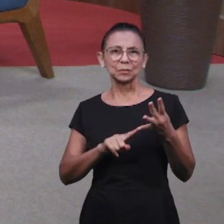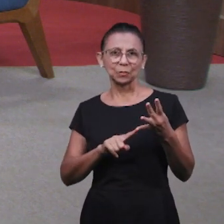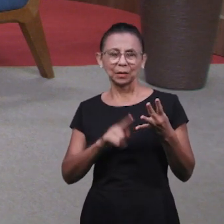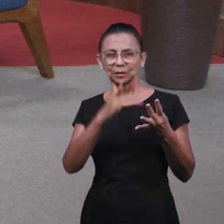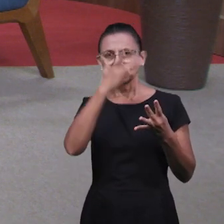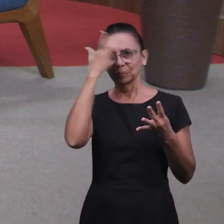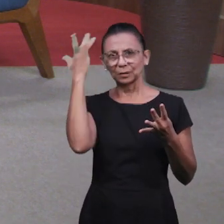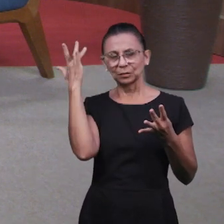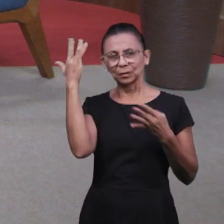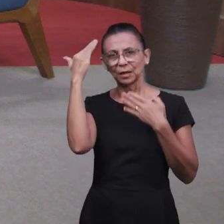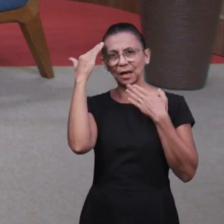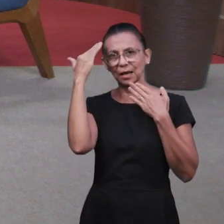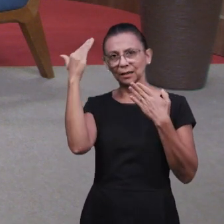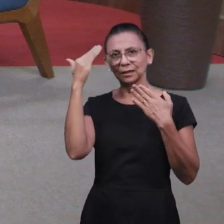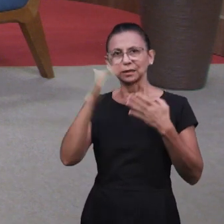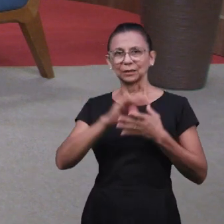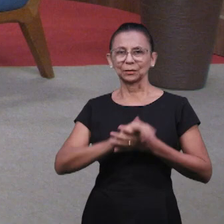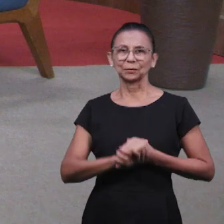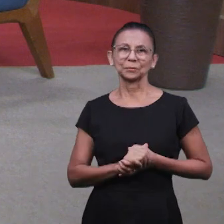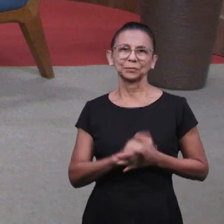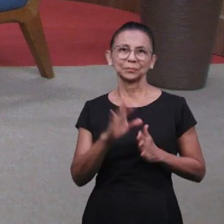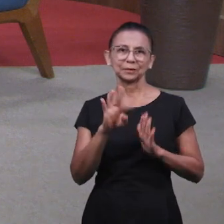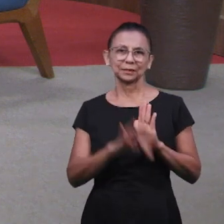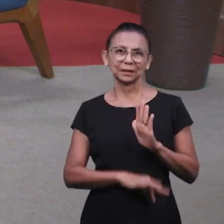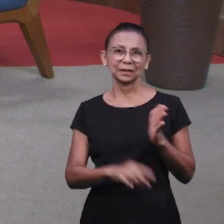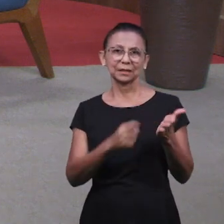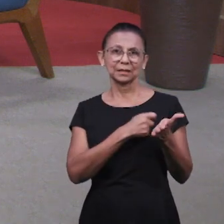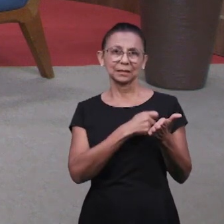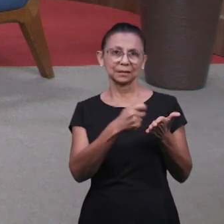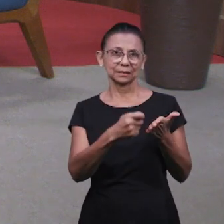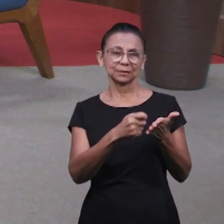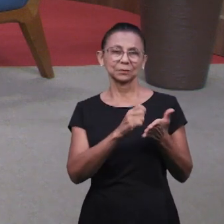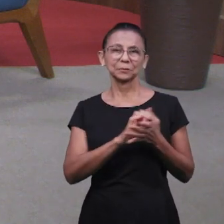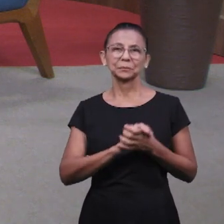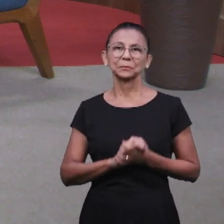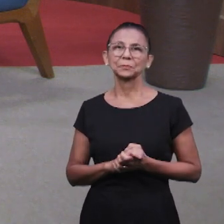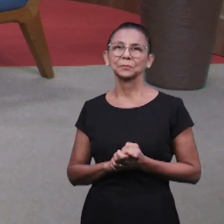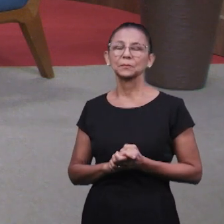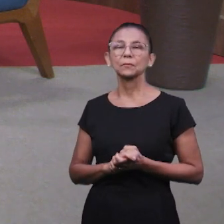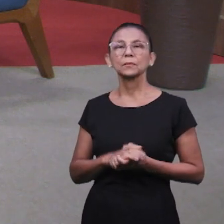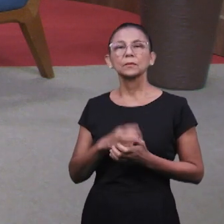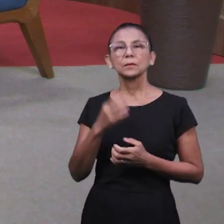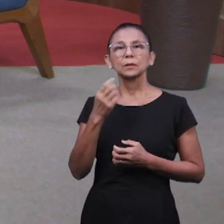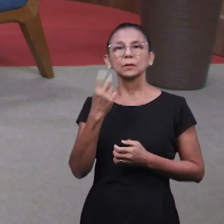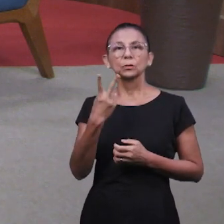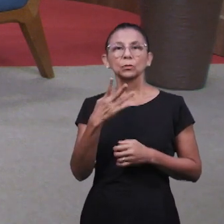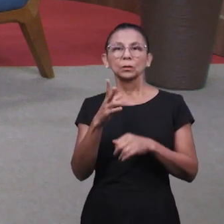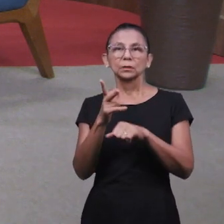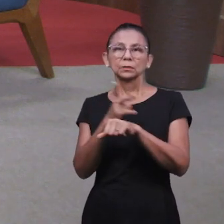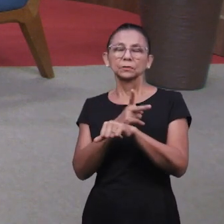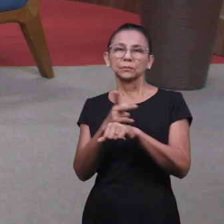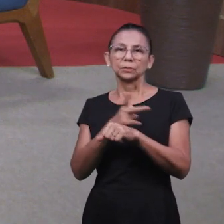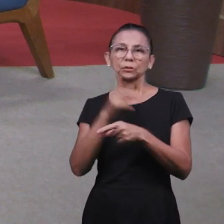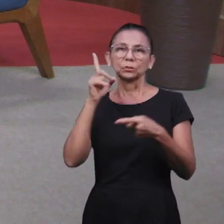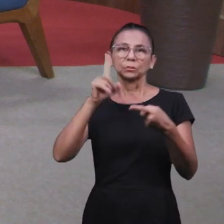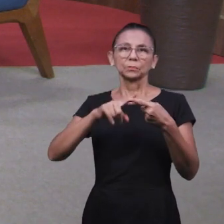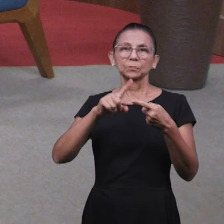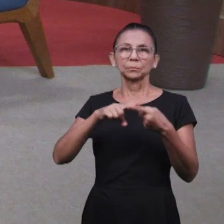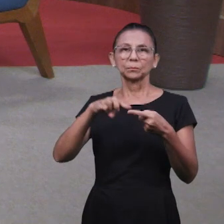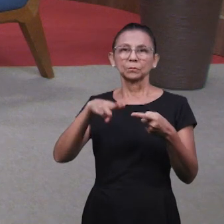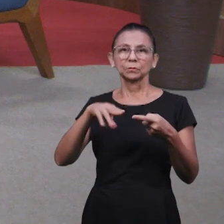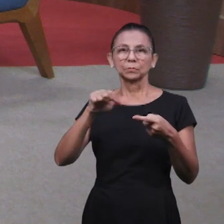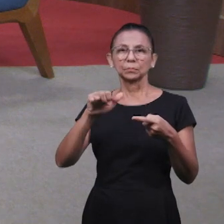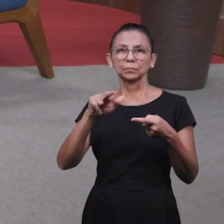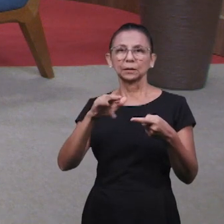e a Janira por terem enviado essas mensagens por escrito para nós. Agora nós vamos assistir a 2 vídeos,